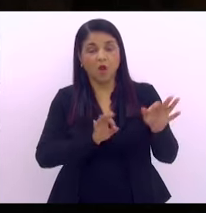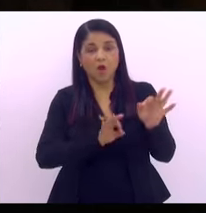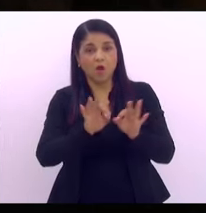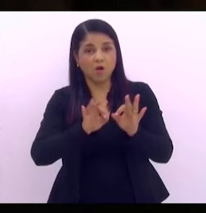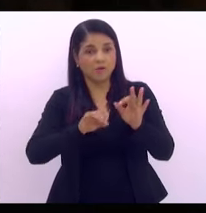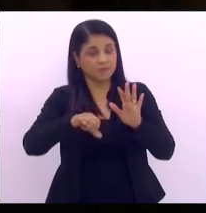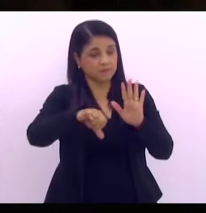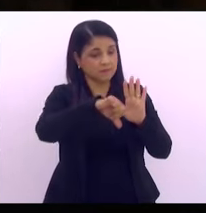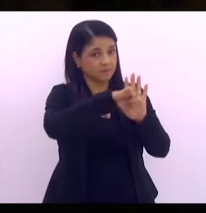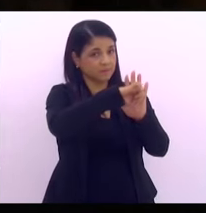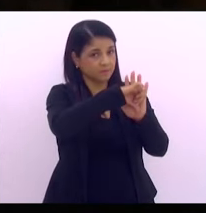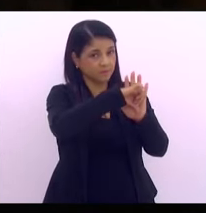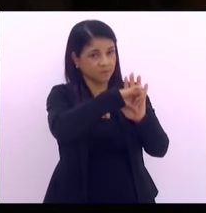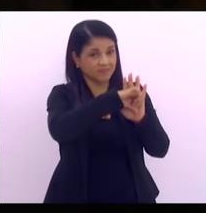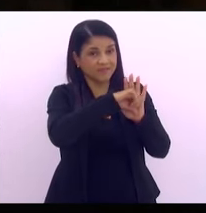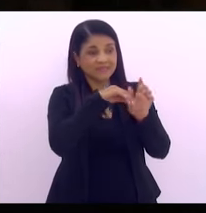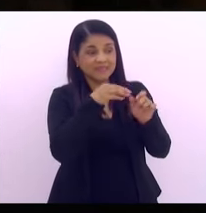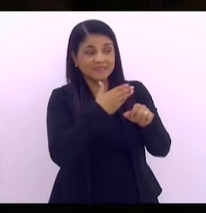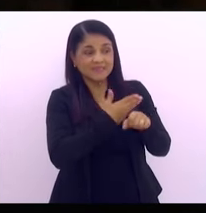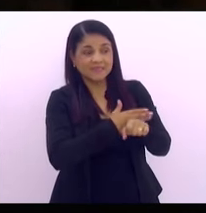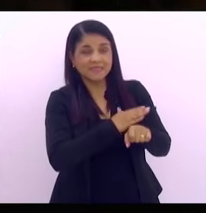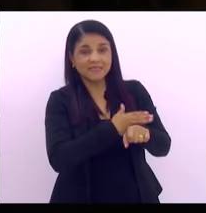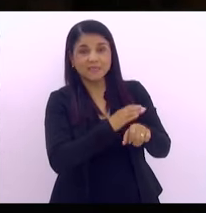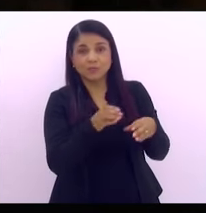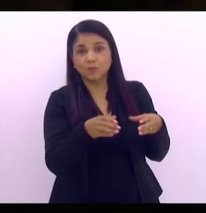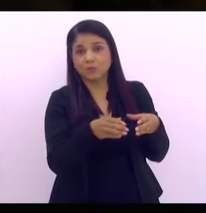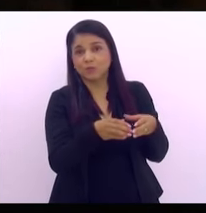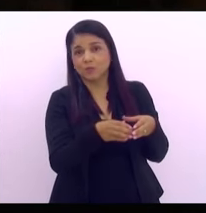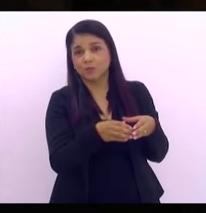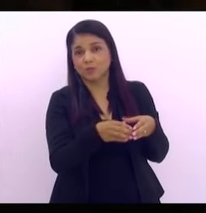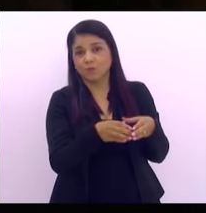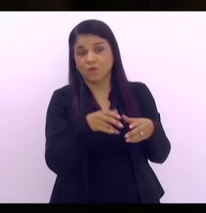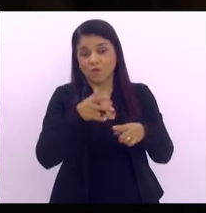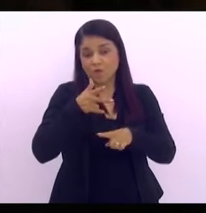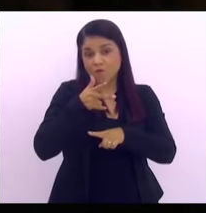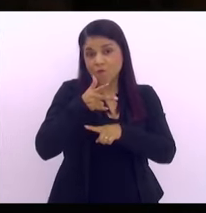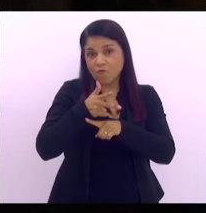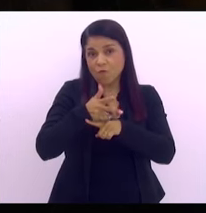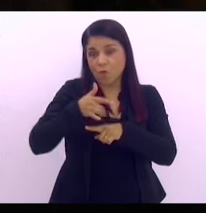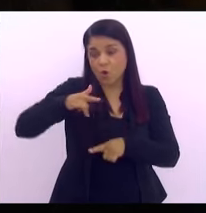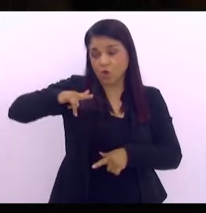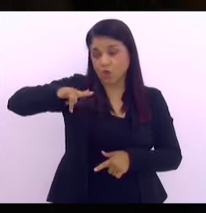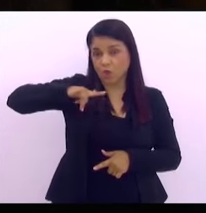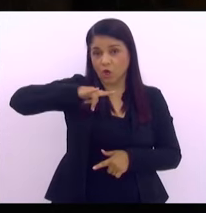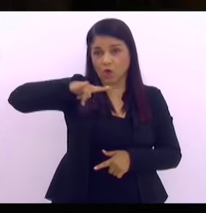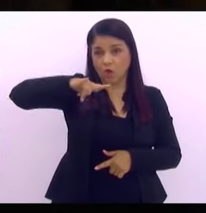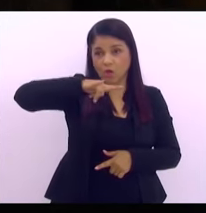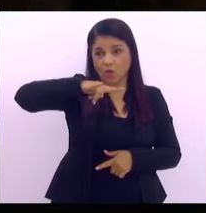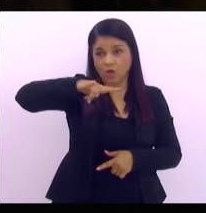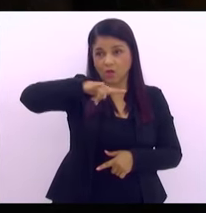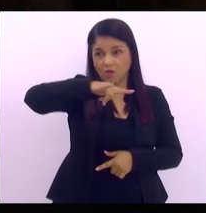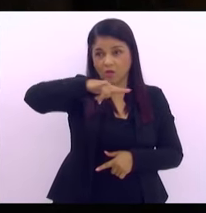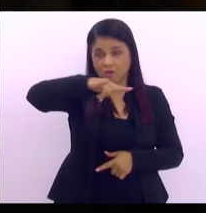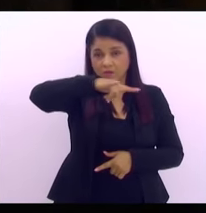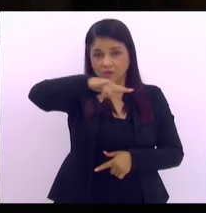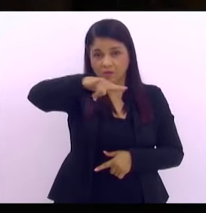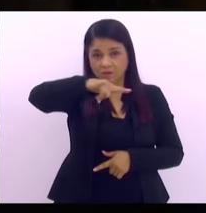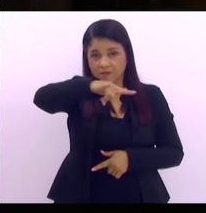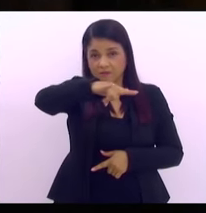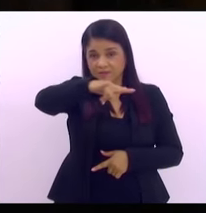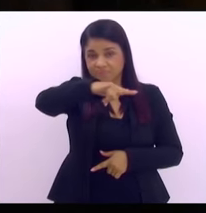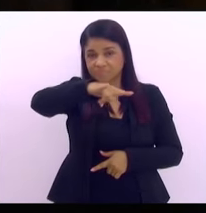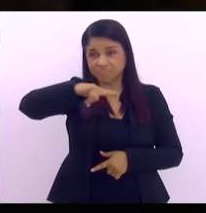criminosa sendo treinada. E foi filmado por drones. Ora, te garanto que